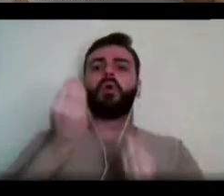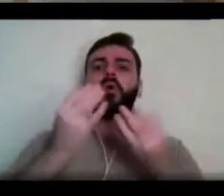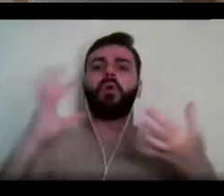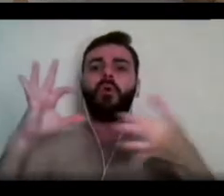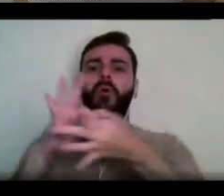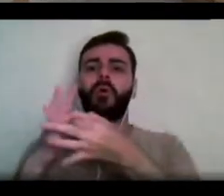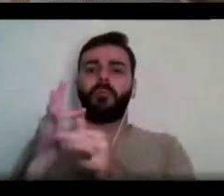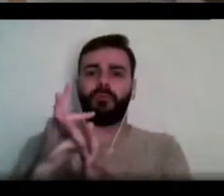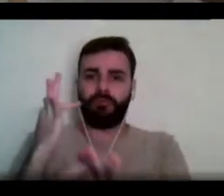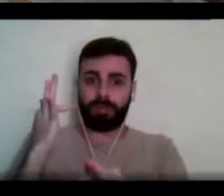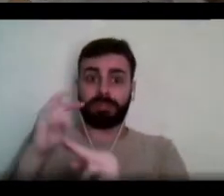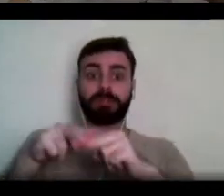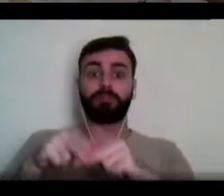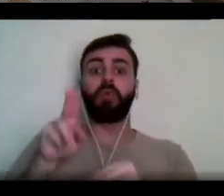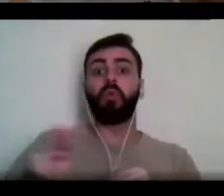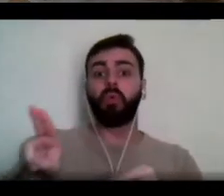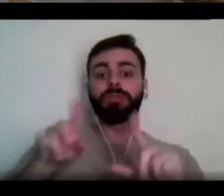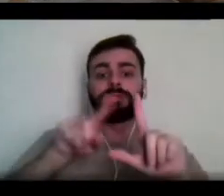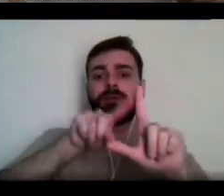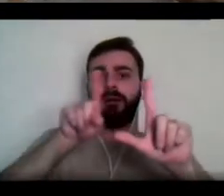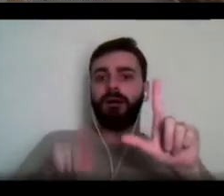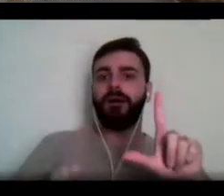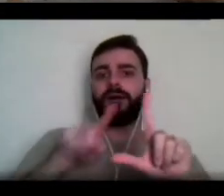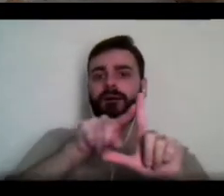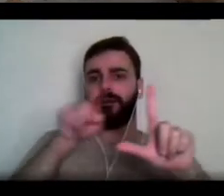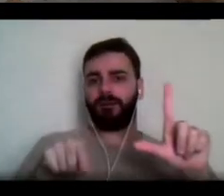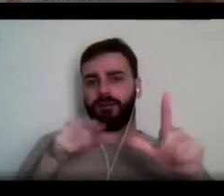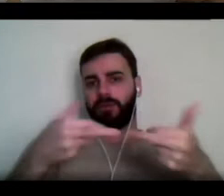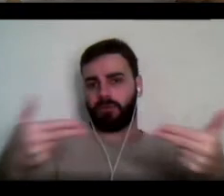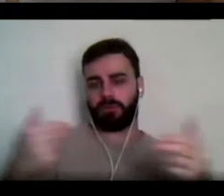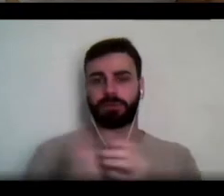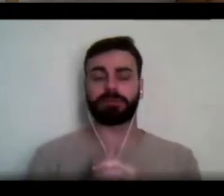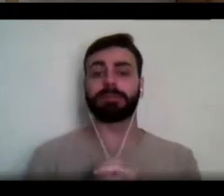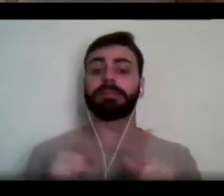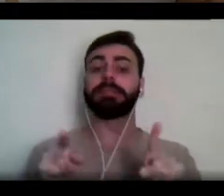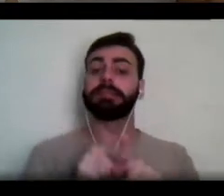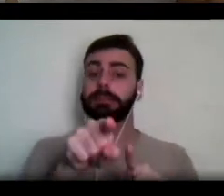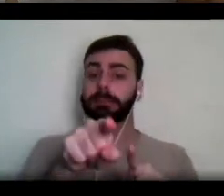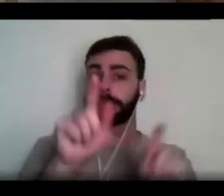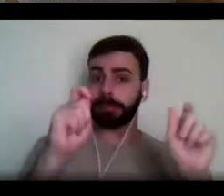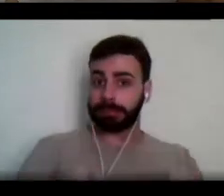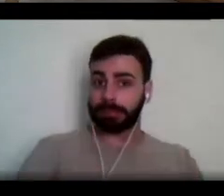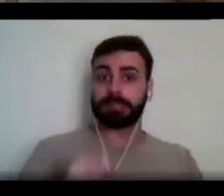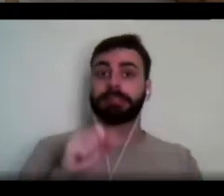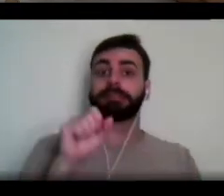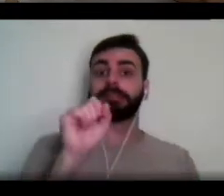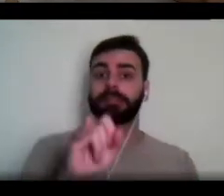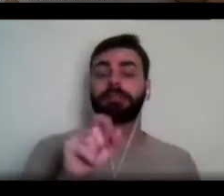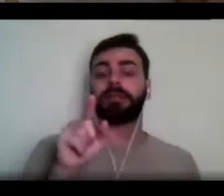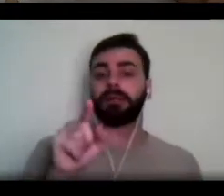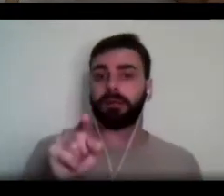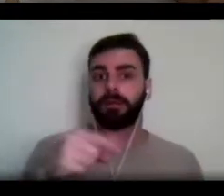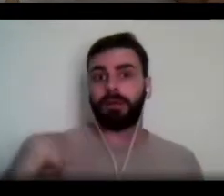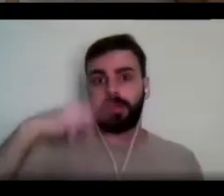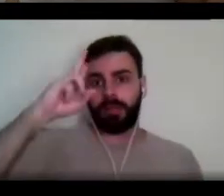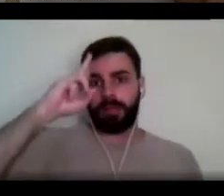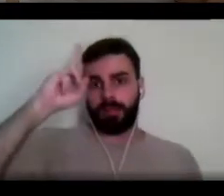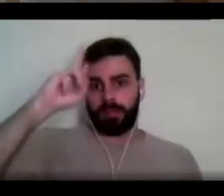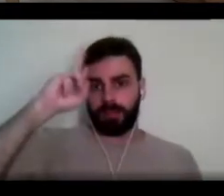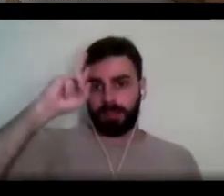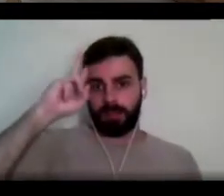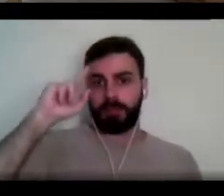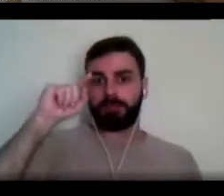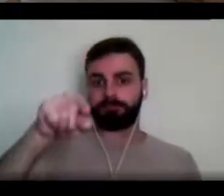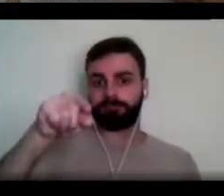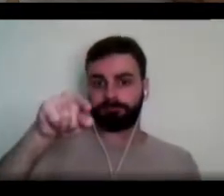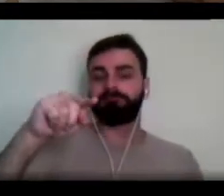gráfico, né? E, de novo, isso só é possível se você lembrar que isso aqui tem a